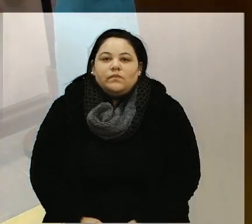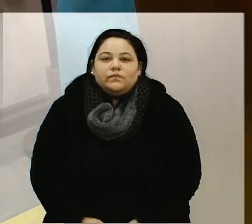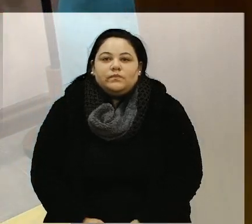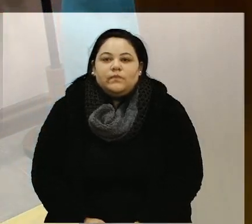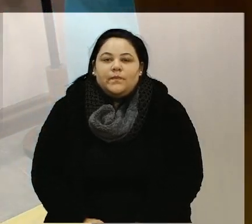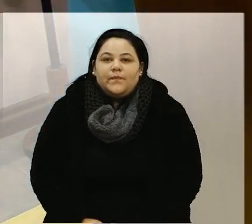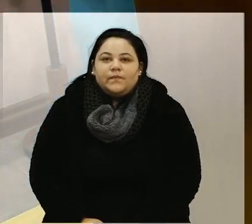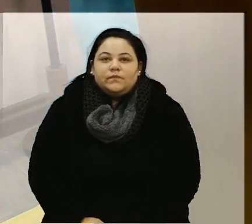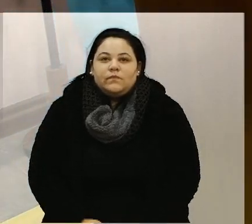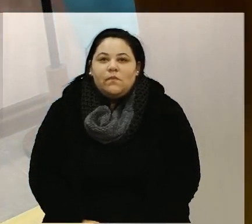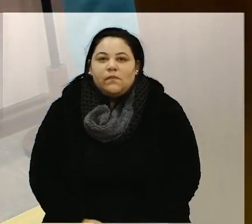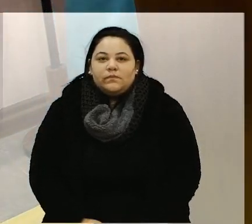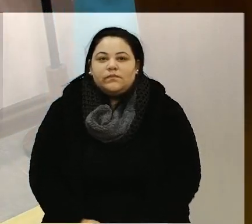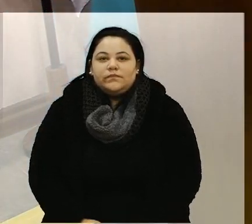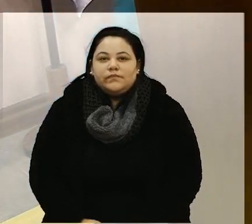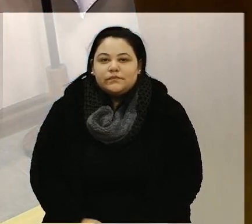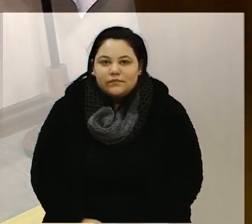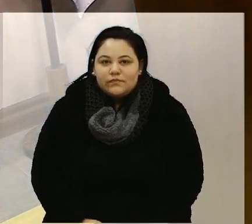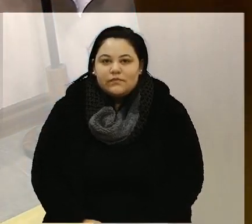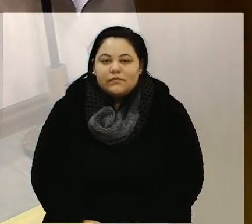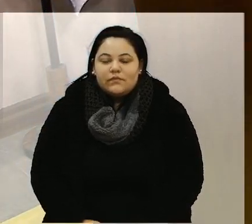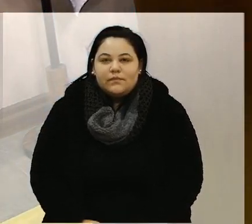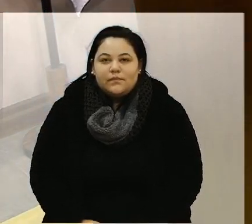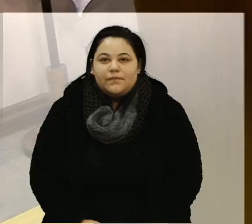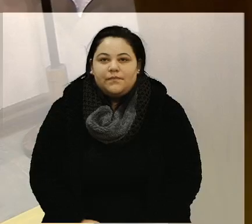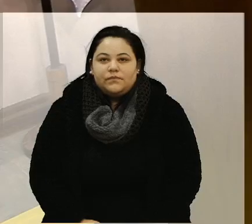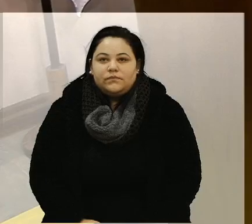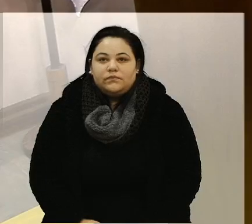Marca o teu tempo. Tá, beleza.